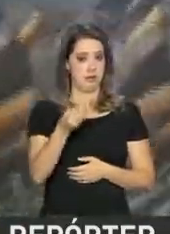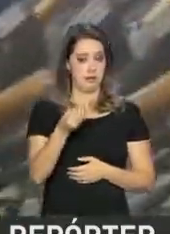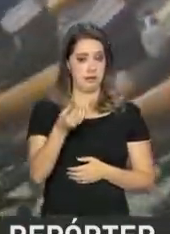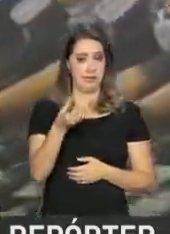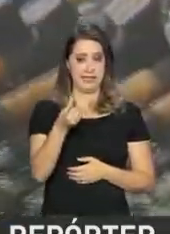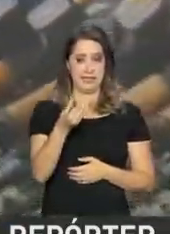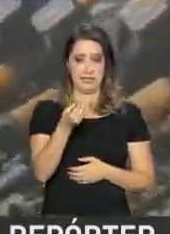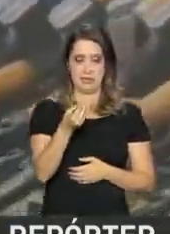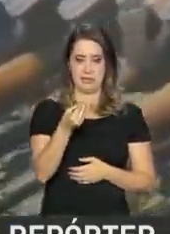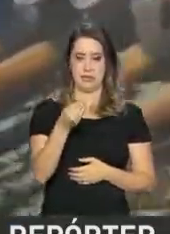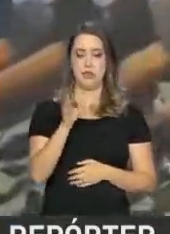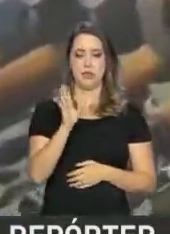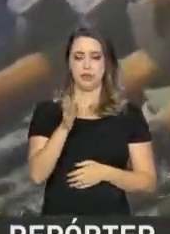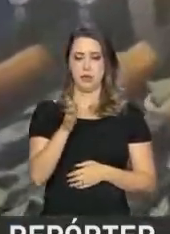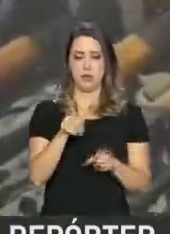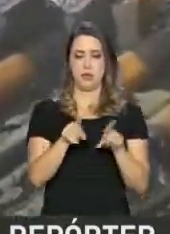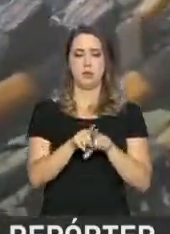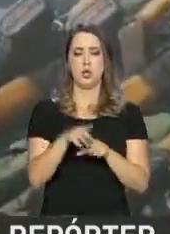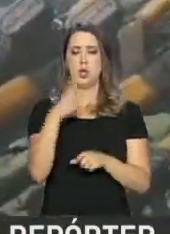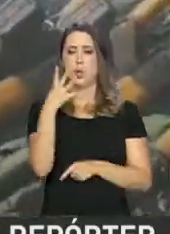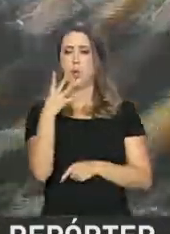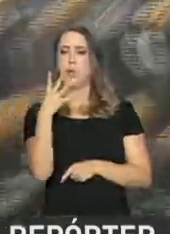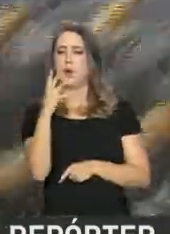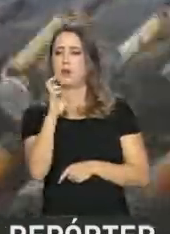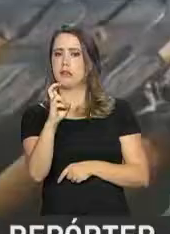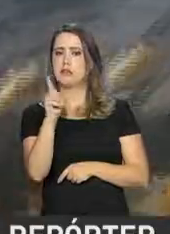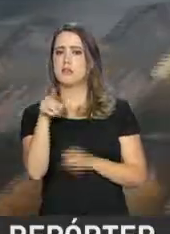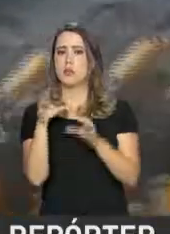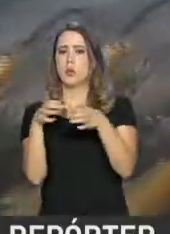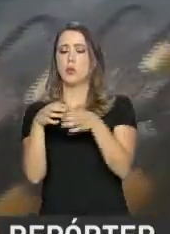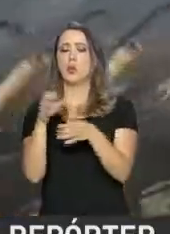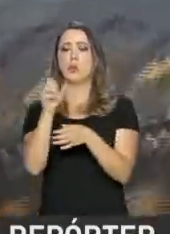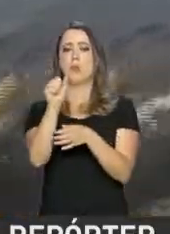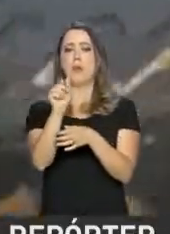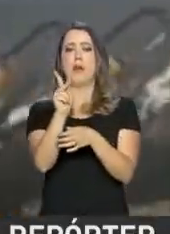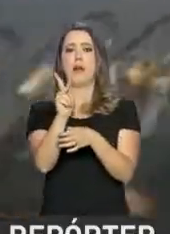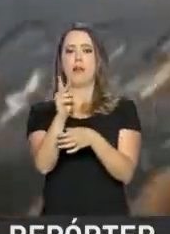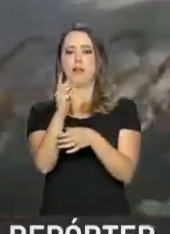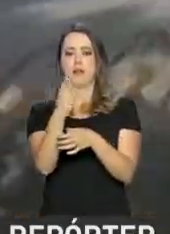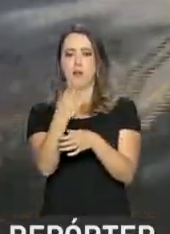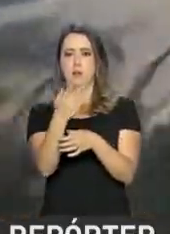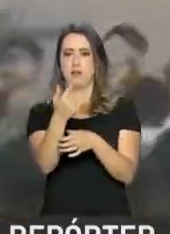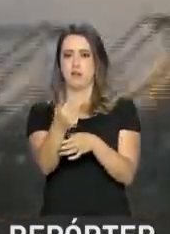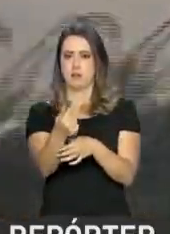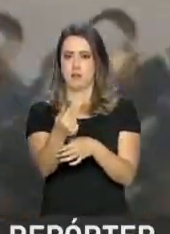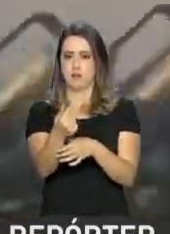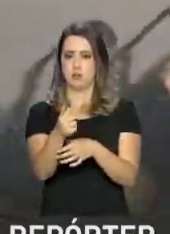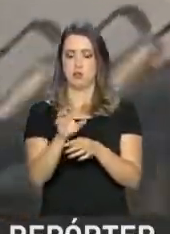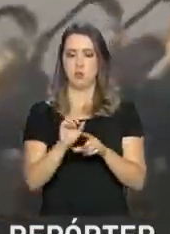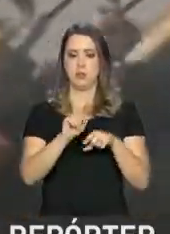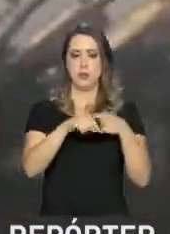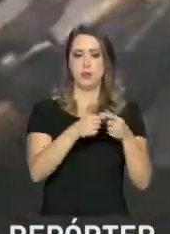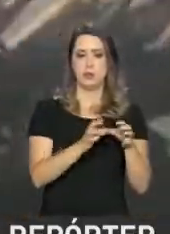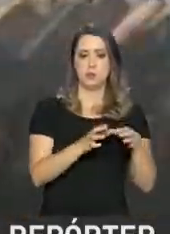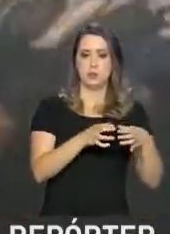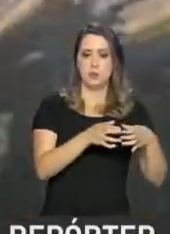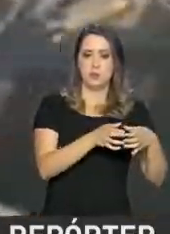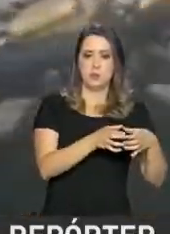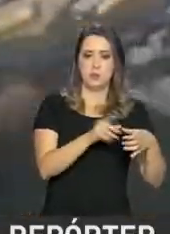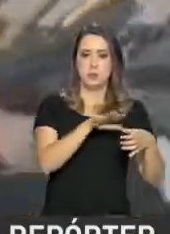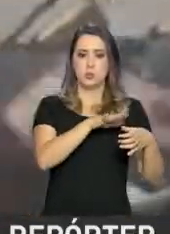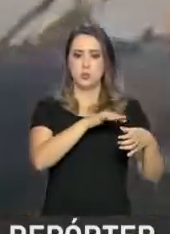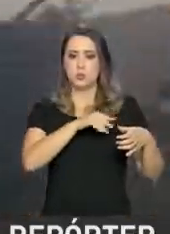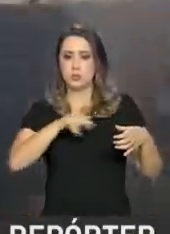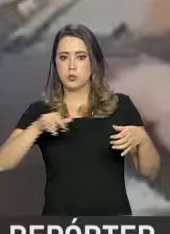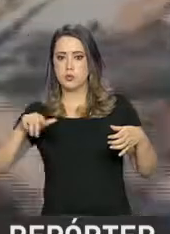45 são a 47 só isso que nós estamos vendo aqui depois nas de todos e